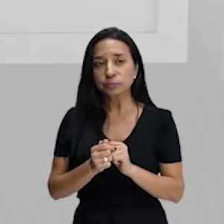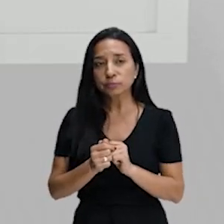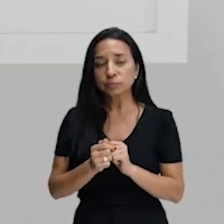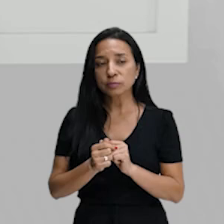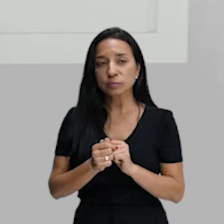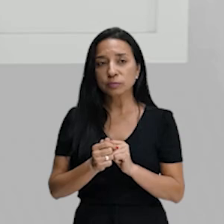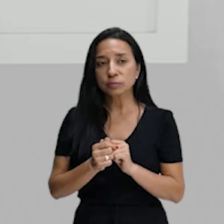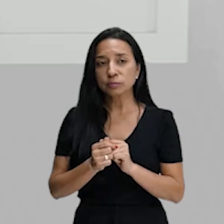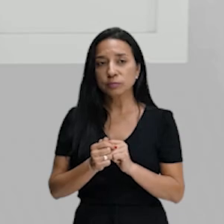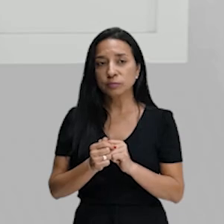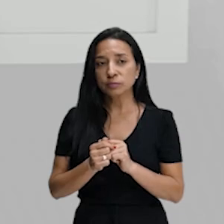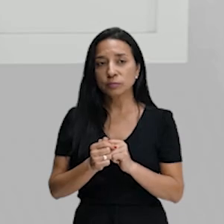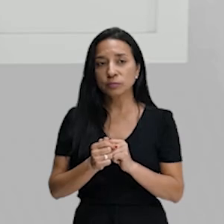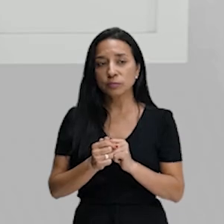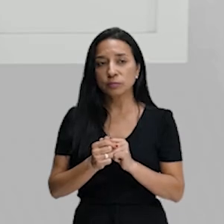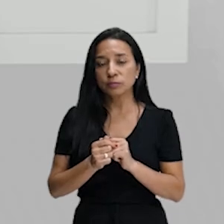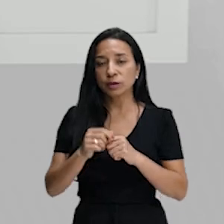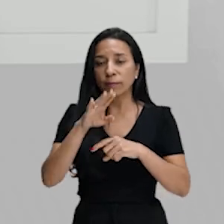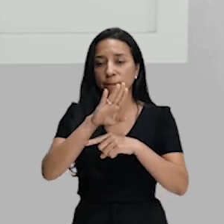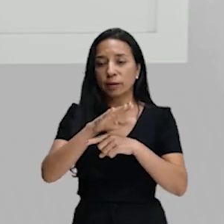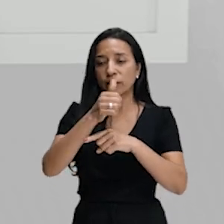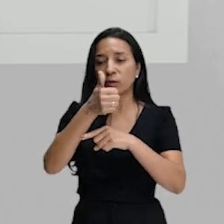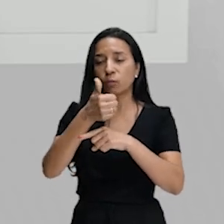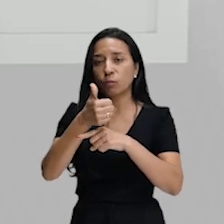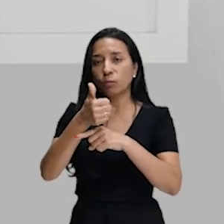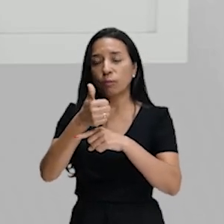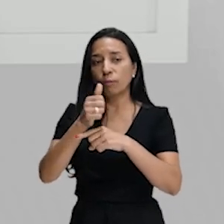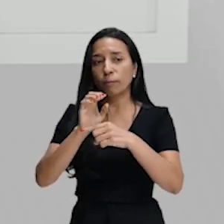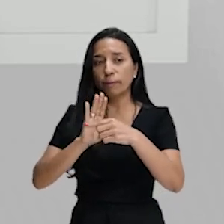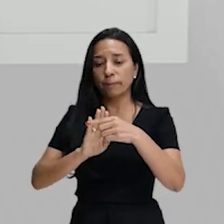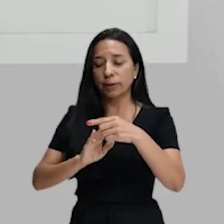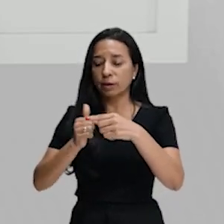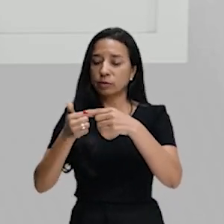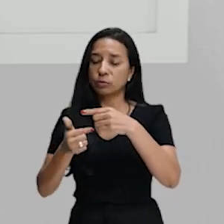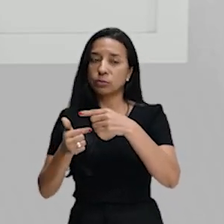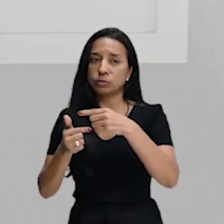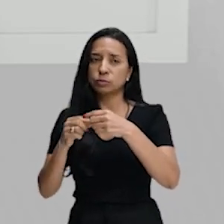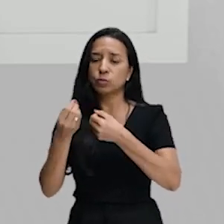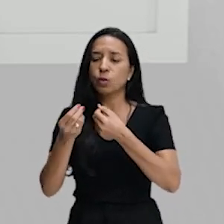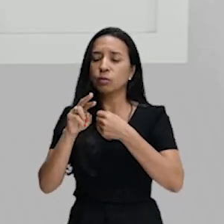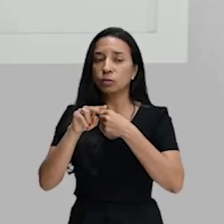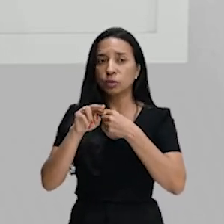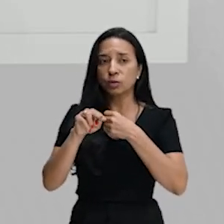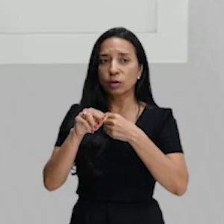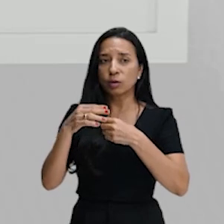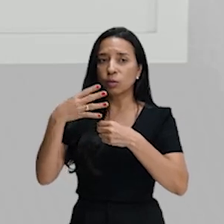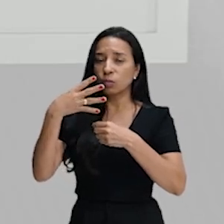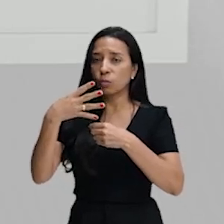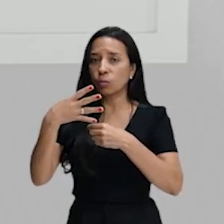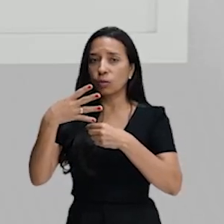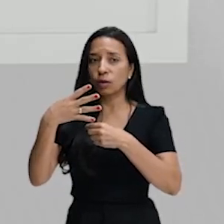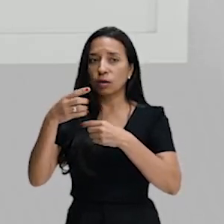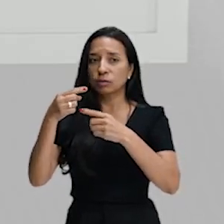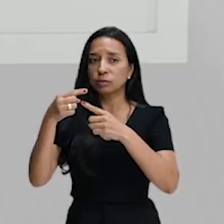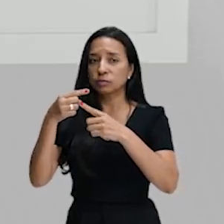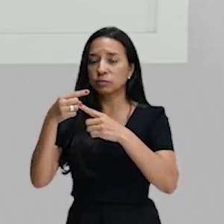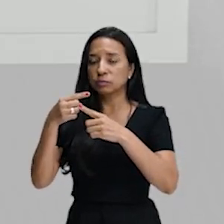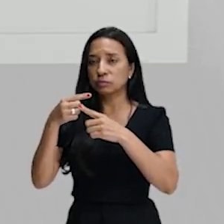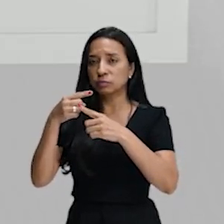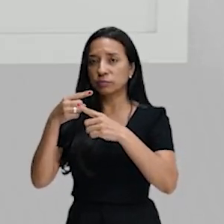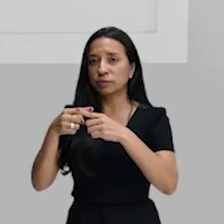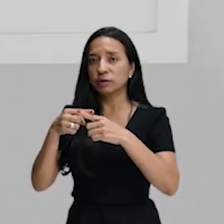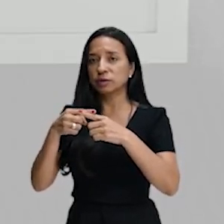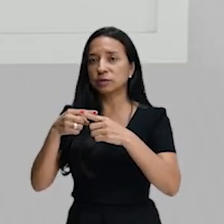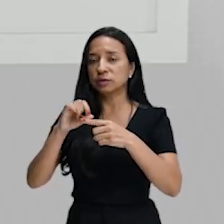4 vezes I1 sobre 8 vezes I2, não é